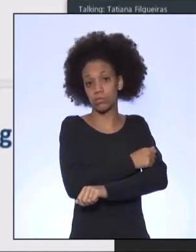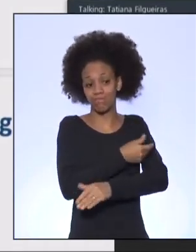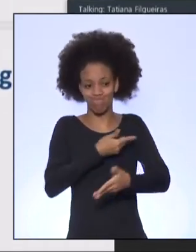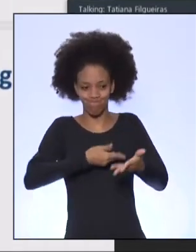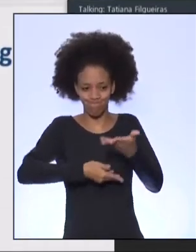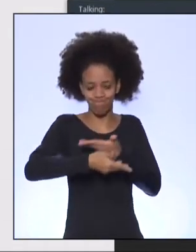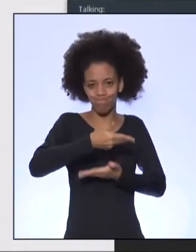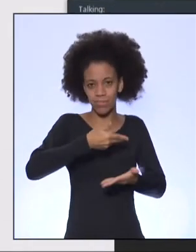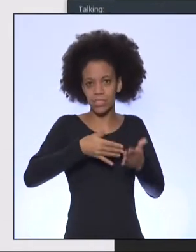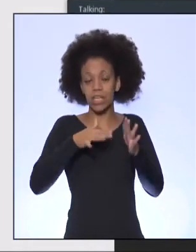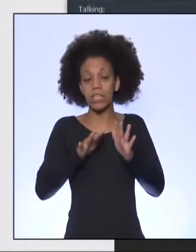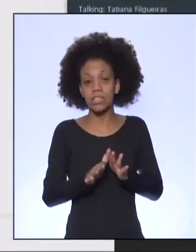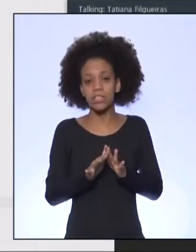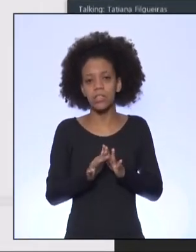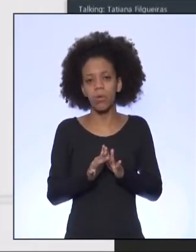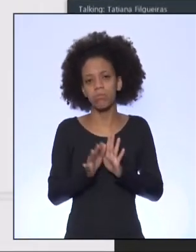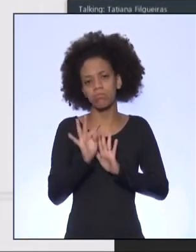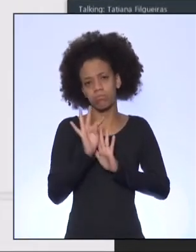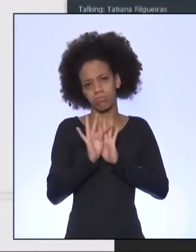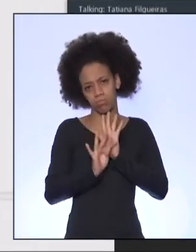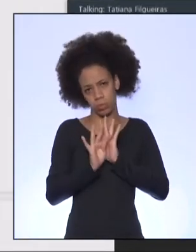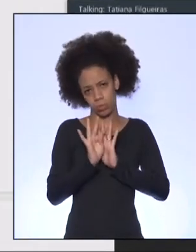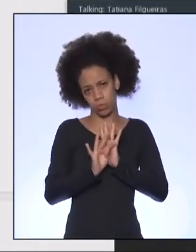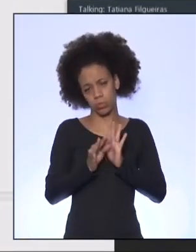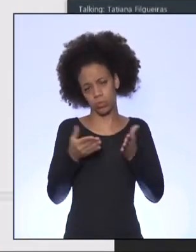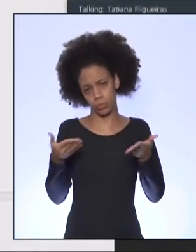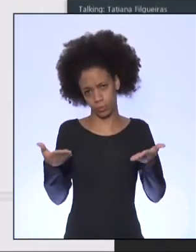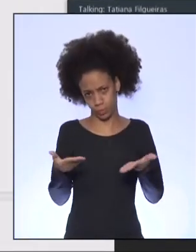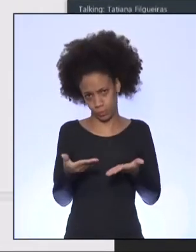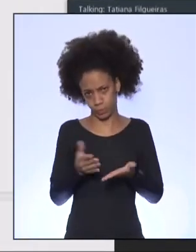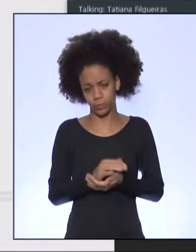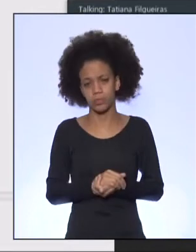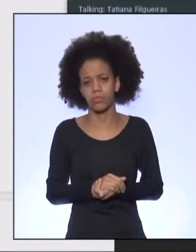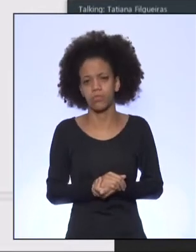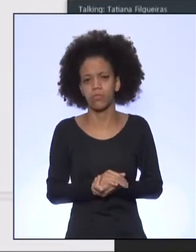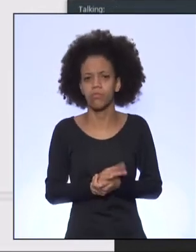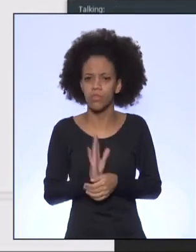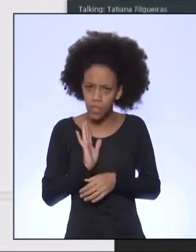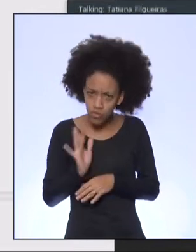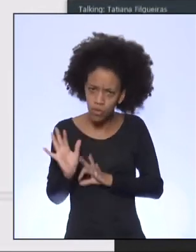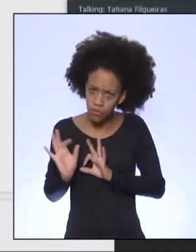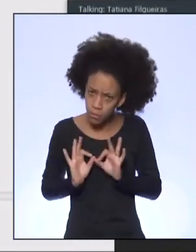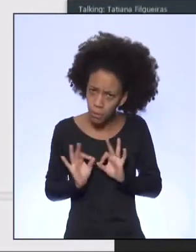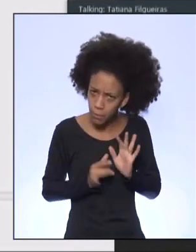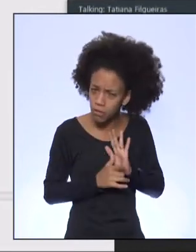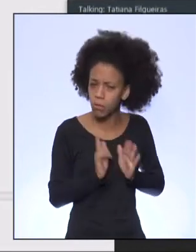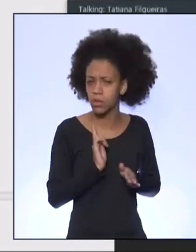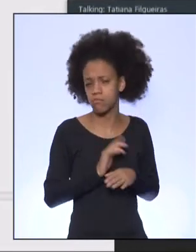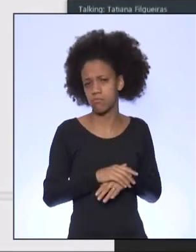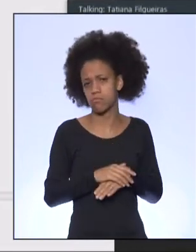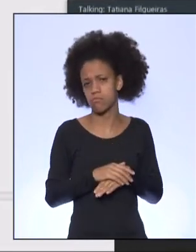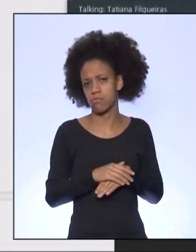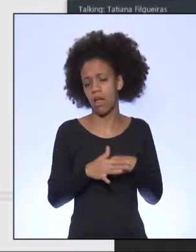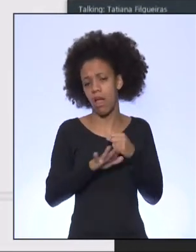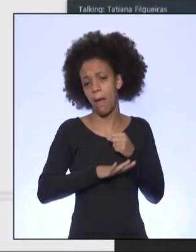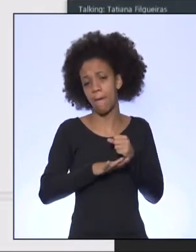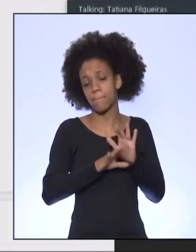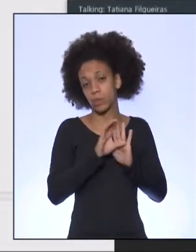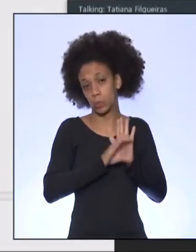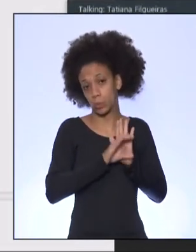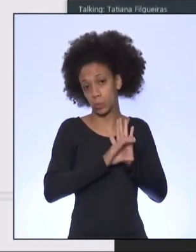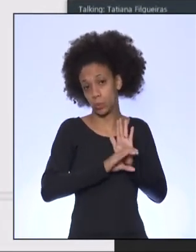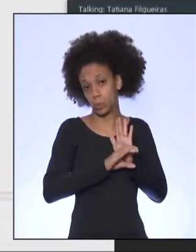contexto atual, mas acontece que a gente já estava se preparando para isso, né? A Base Nacional Comum Curricular que